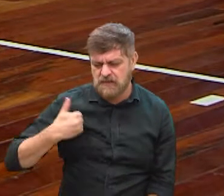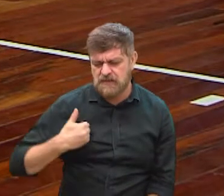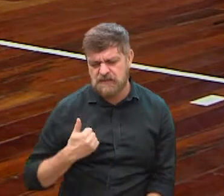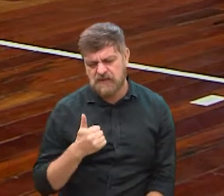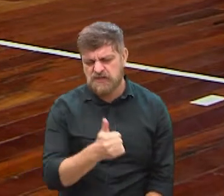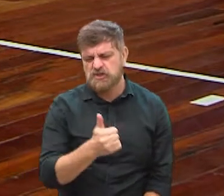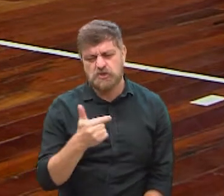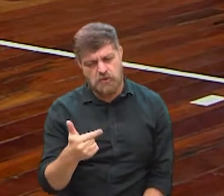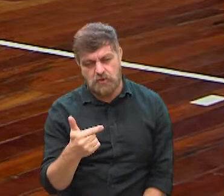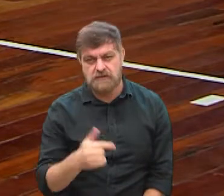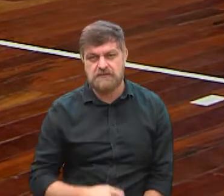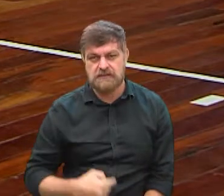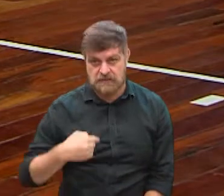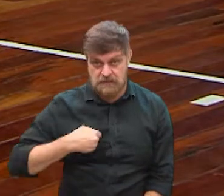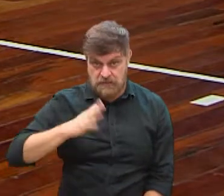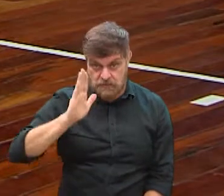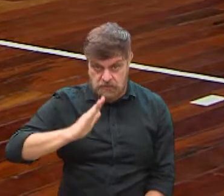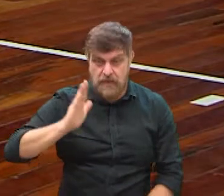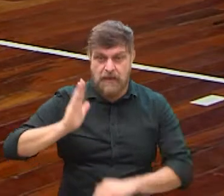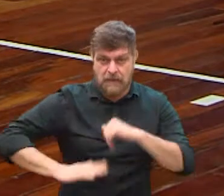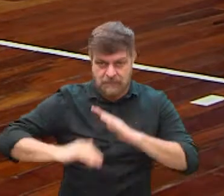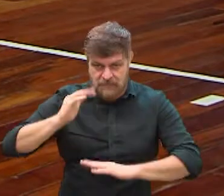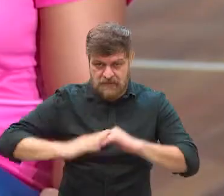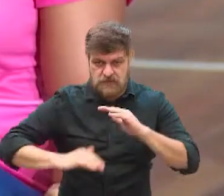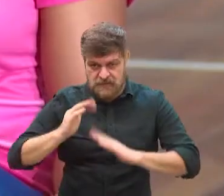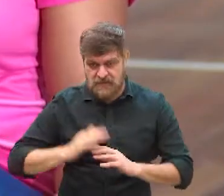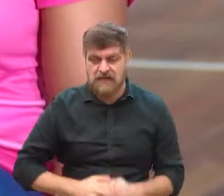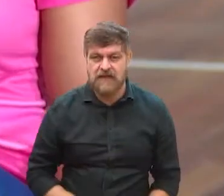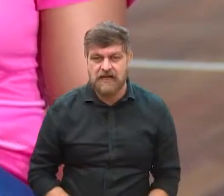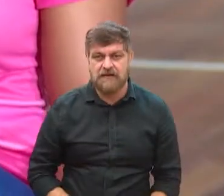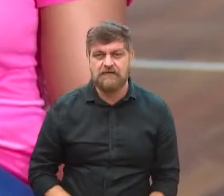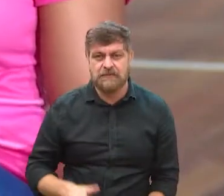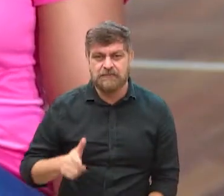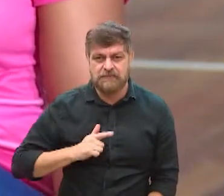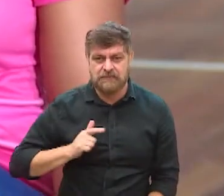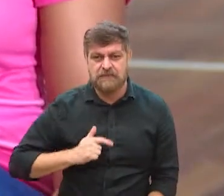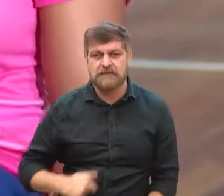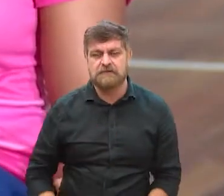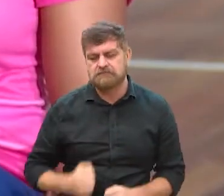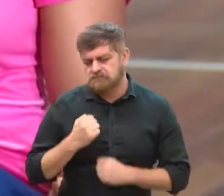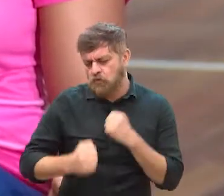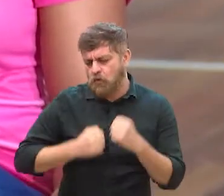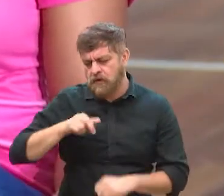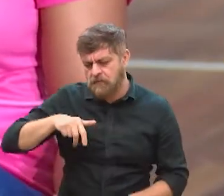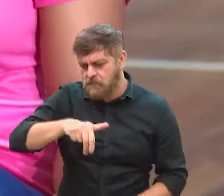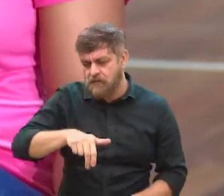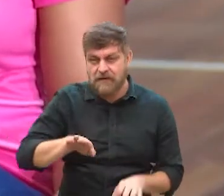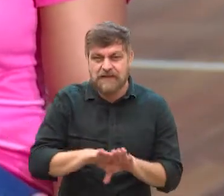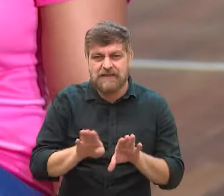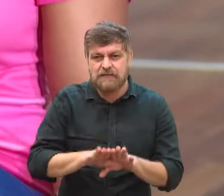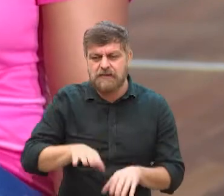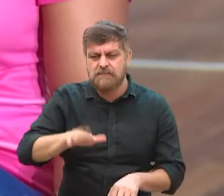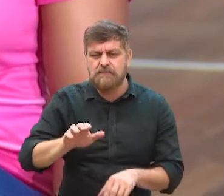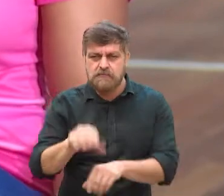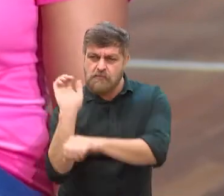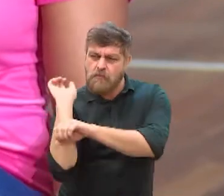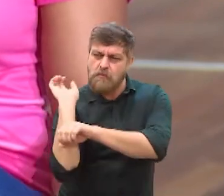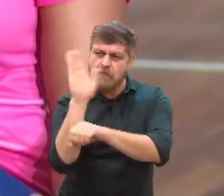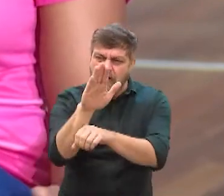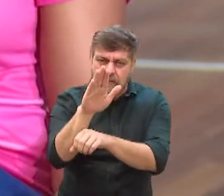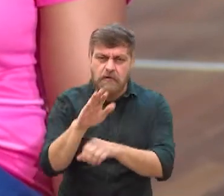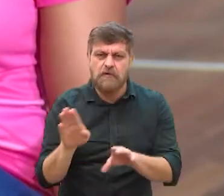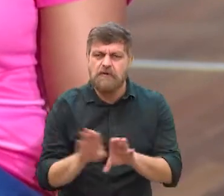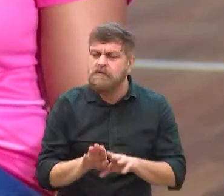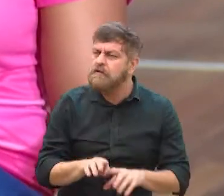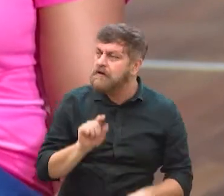12 para 13 anos. Eu já fazia outros esportes, eu praticava atletismo e handebol. E